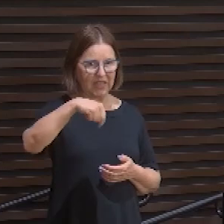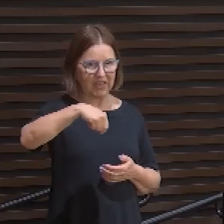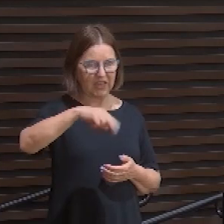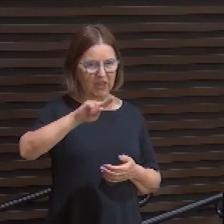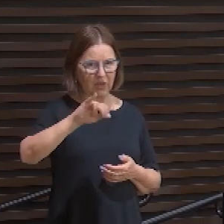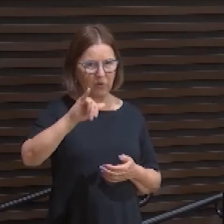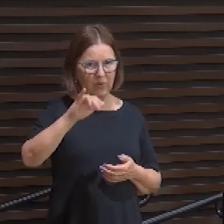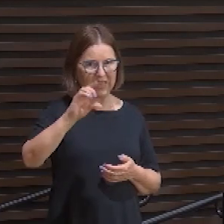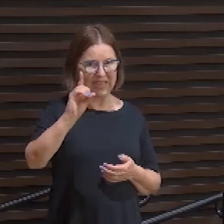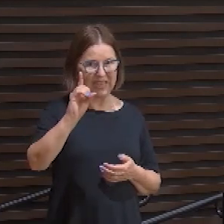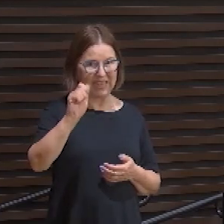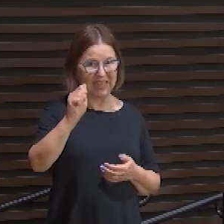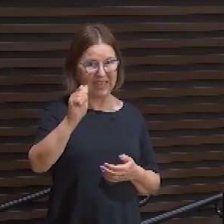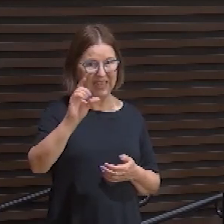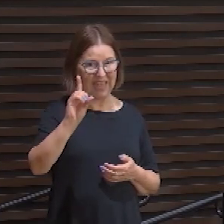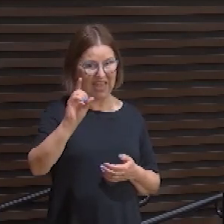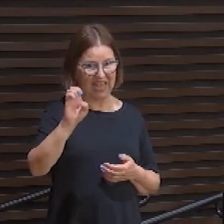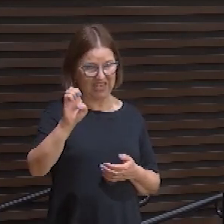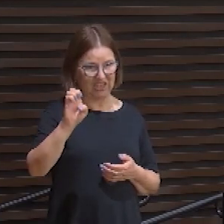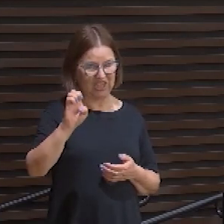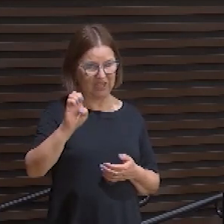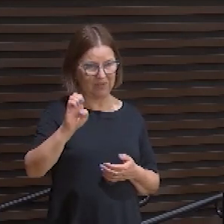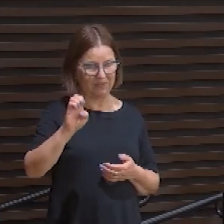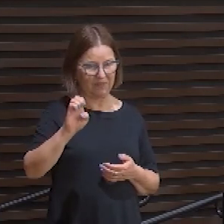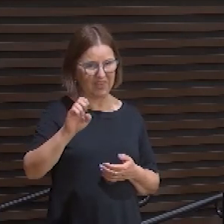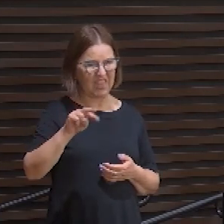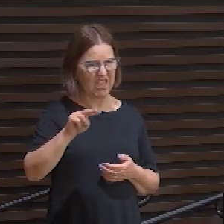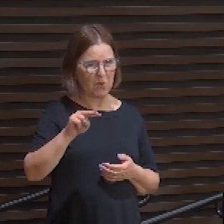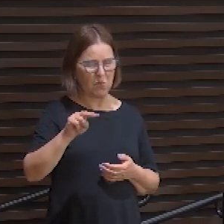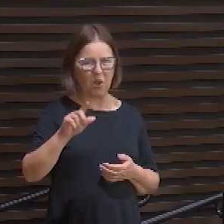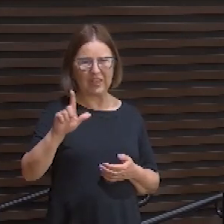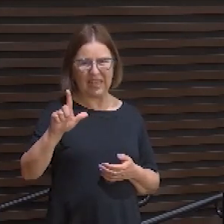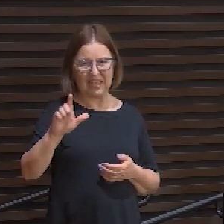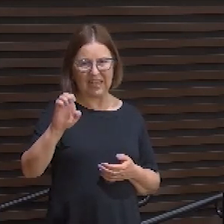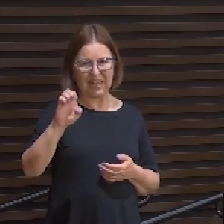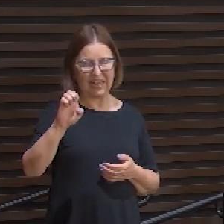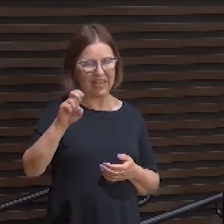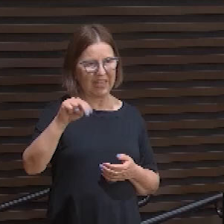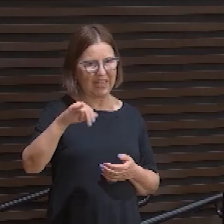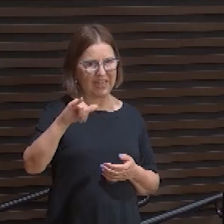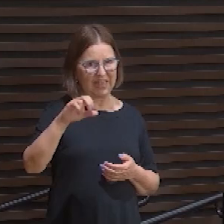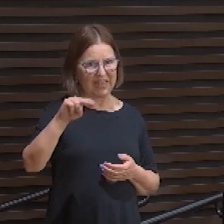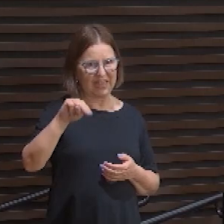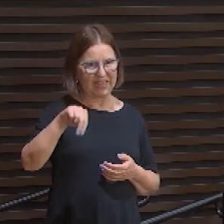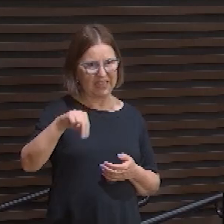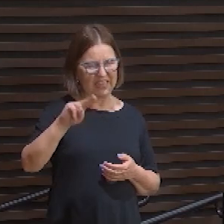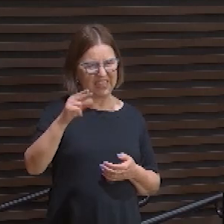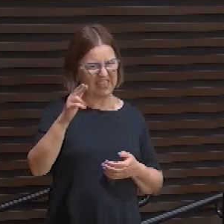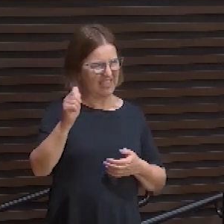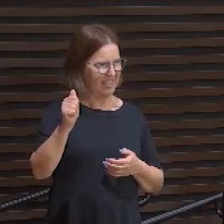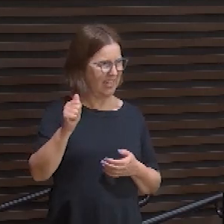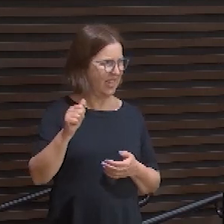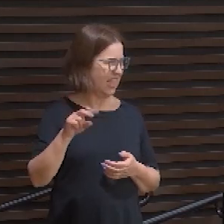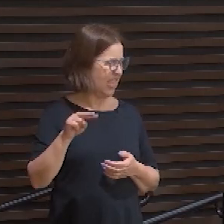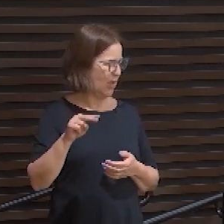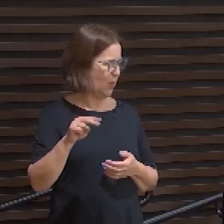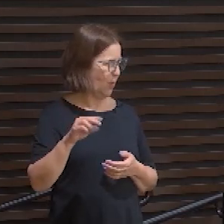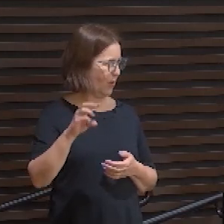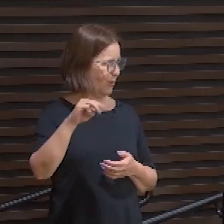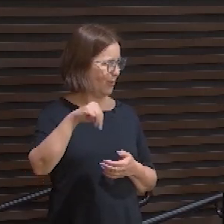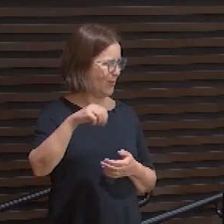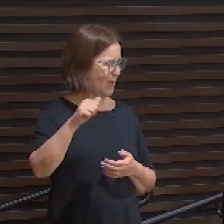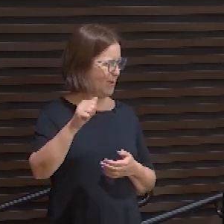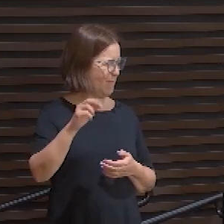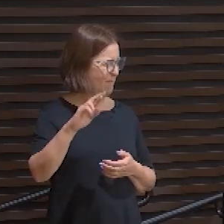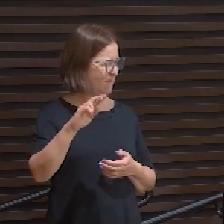Leninha. A iniquidade da Leninha é igual à do Márcio. Estou botando os daqui da frente. Não ficam na frente não, que eu chamo da